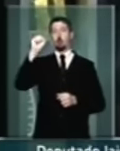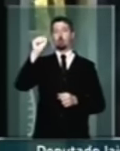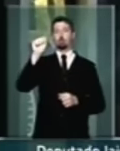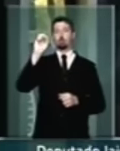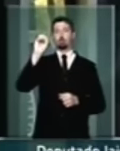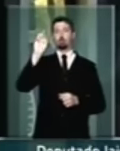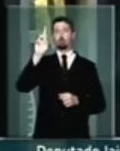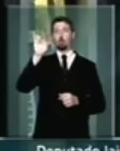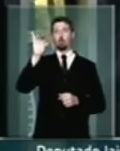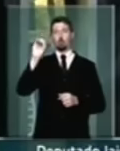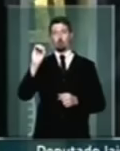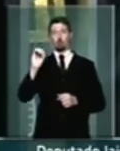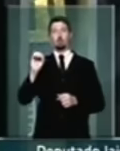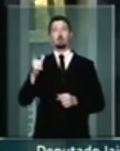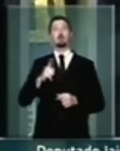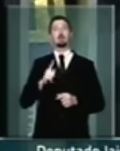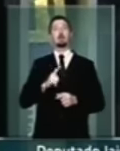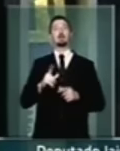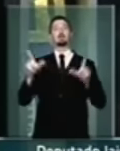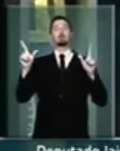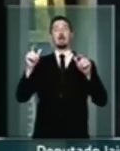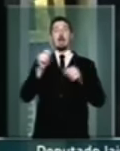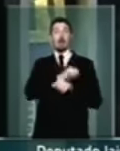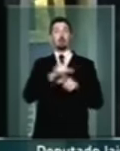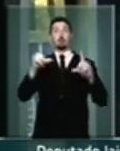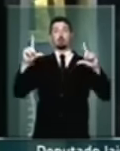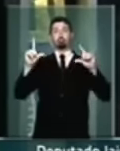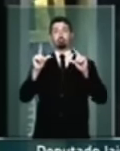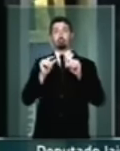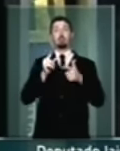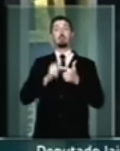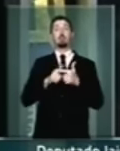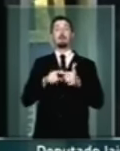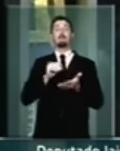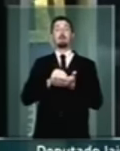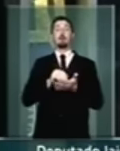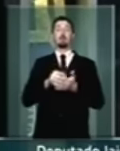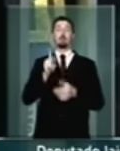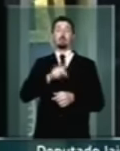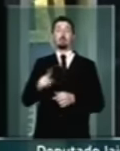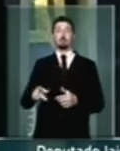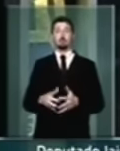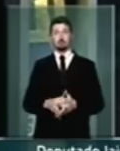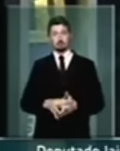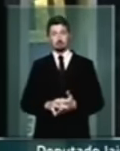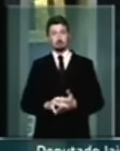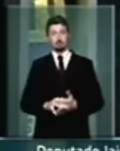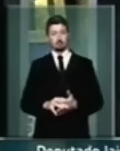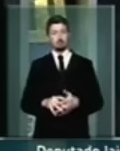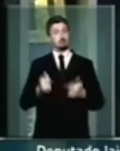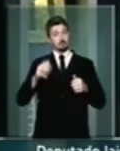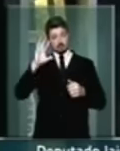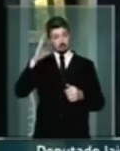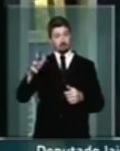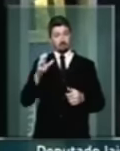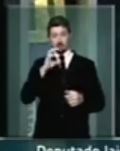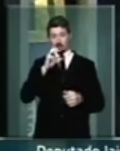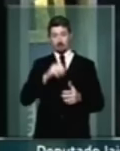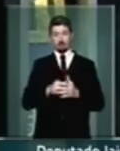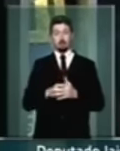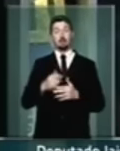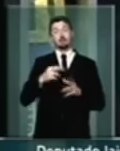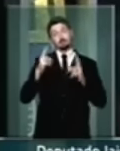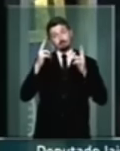número de alunos nos últimos anos por falta de professores. Então essas questões têm que ser buscada a solução. Eu espero que a